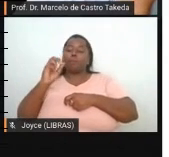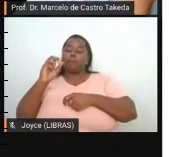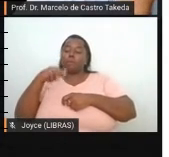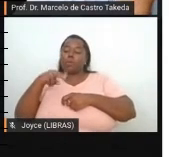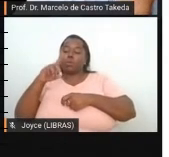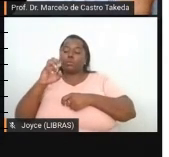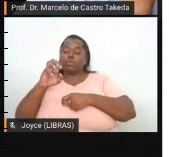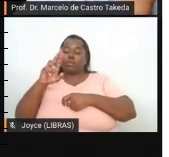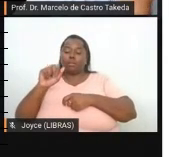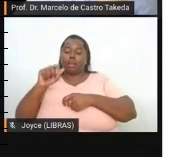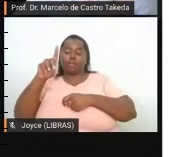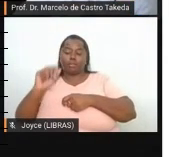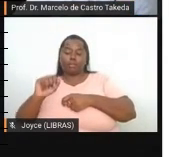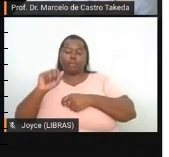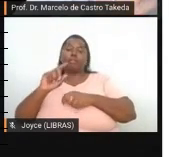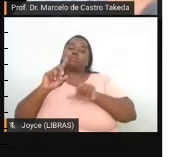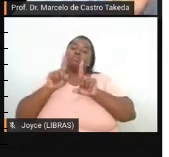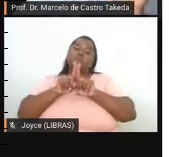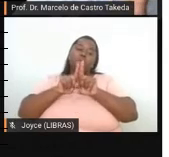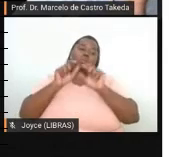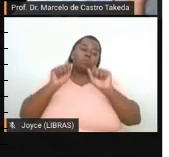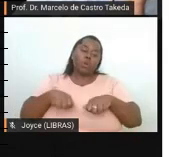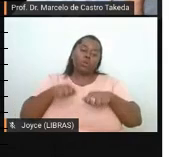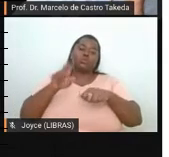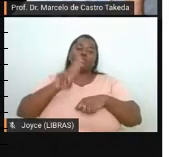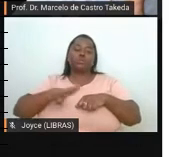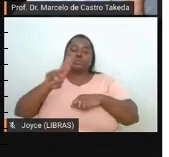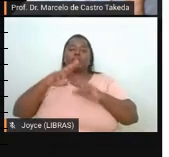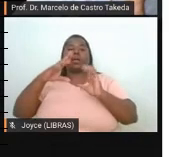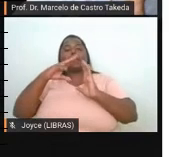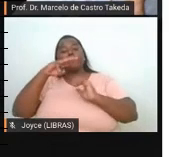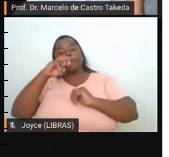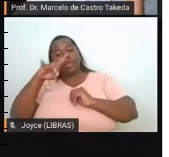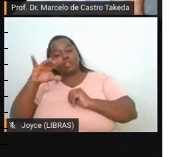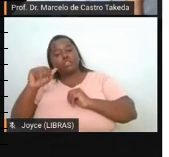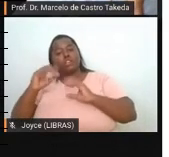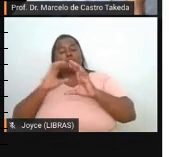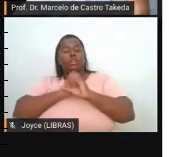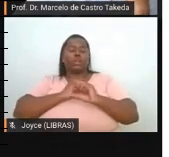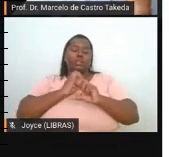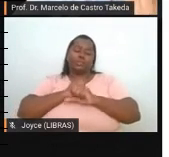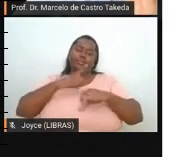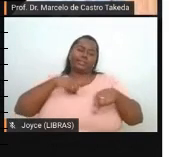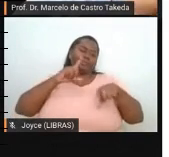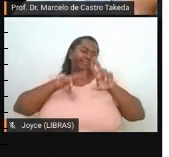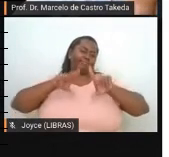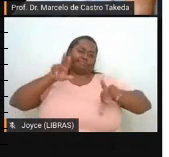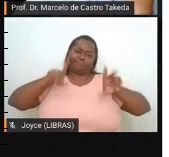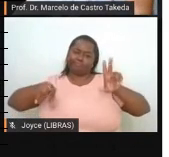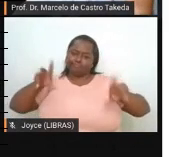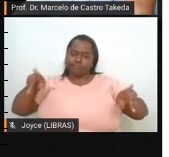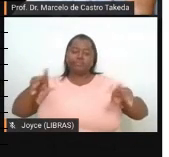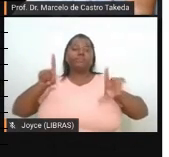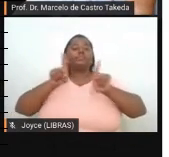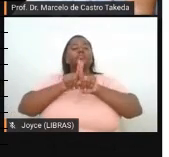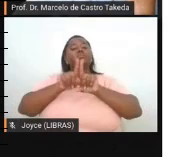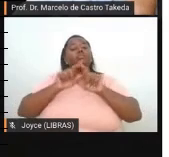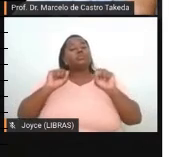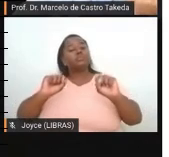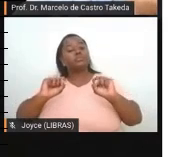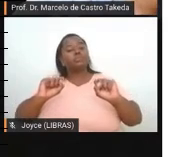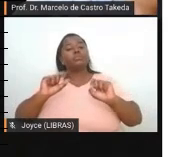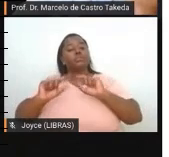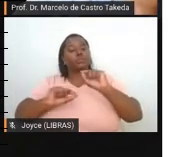notas. E assim por diante. Tem aí uma série de alternativas que a gente pode aplicar. E outra, a gente pode ainda